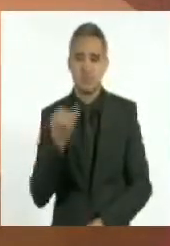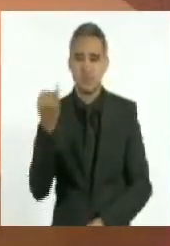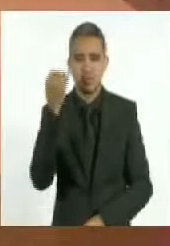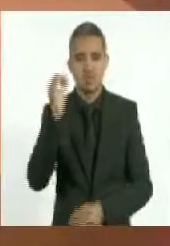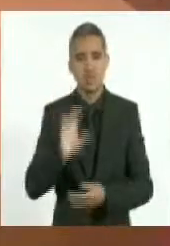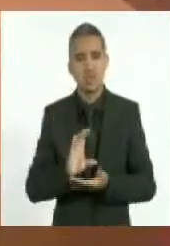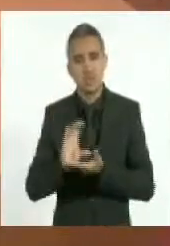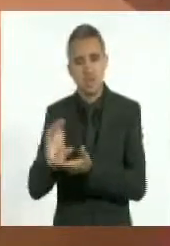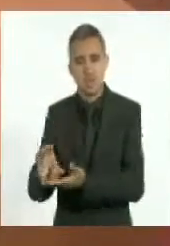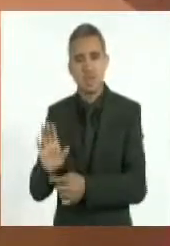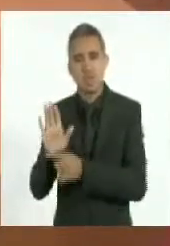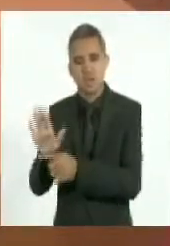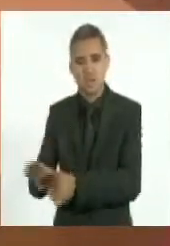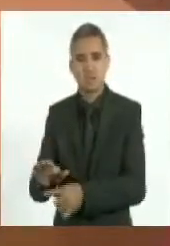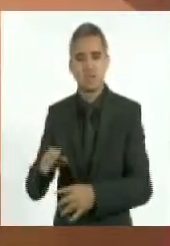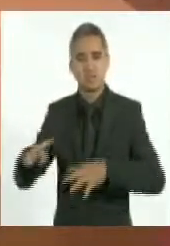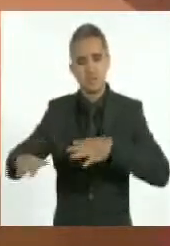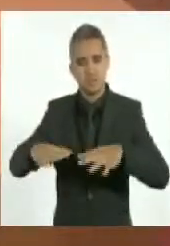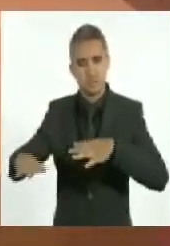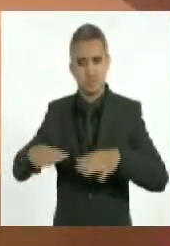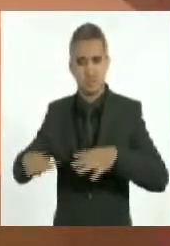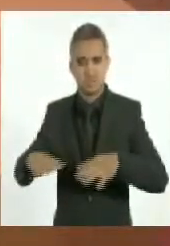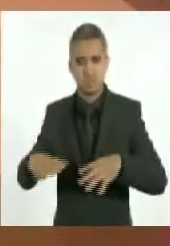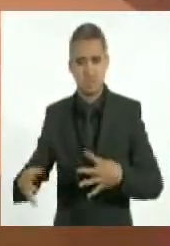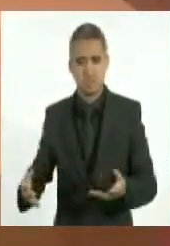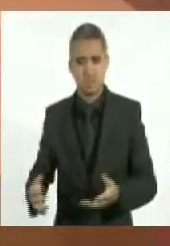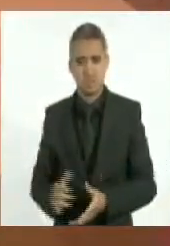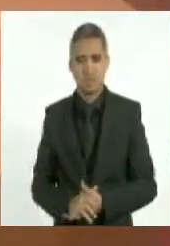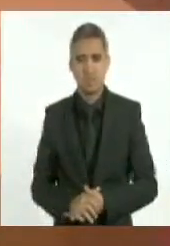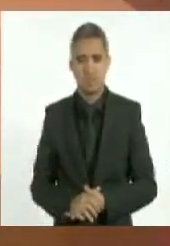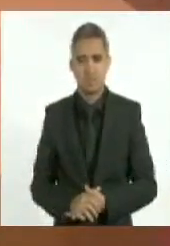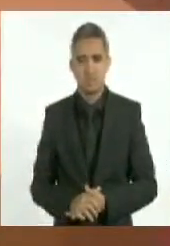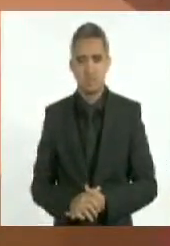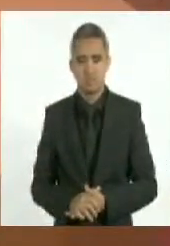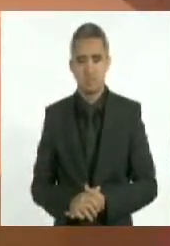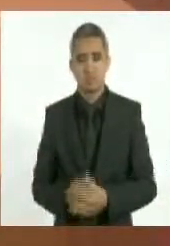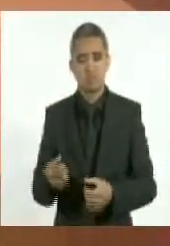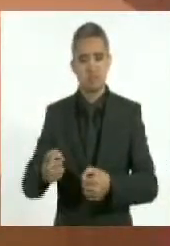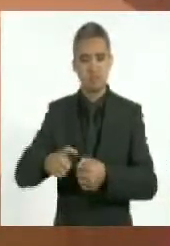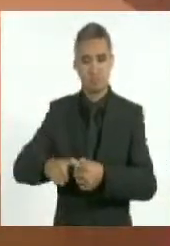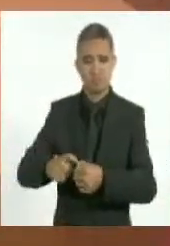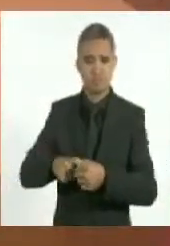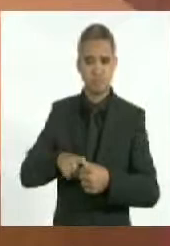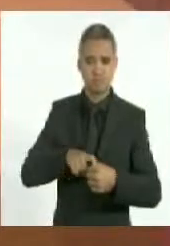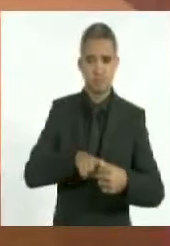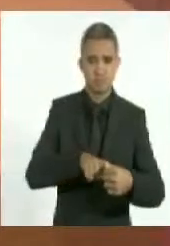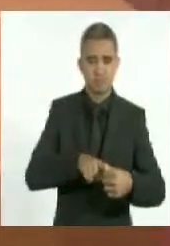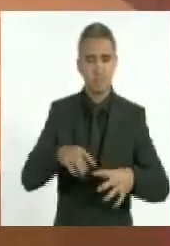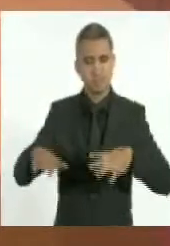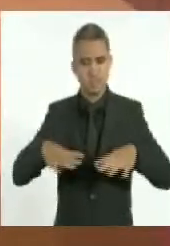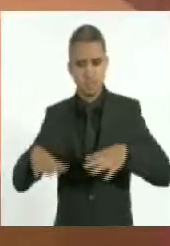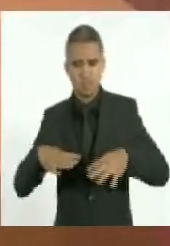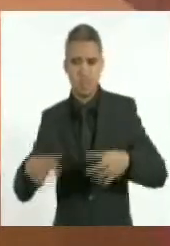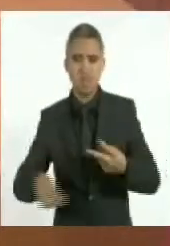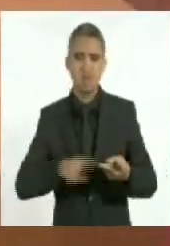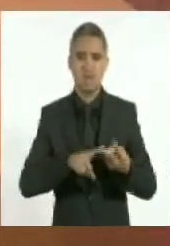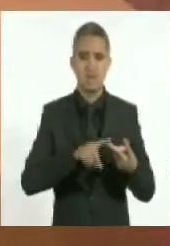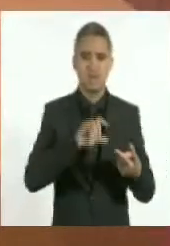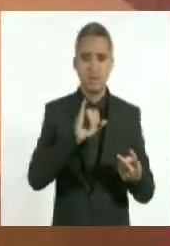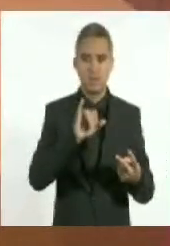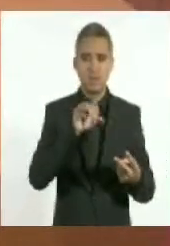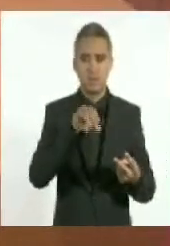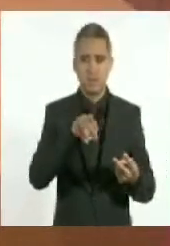Sampaio. Eu estou falando não é de pires na mão, eu estou falando de parceria. Tanto o Sampaio como a Imperatriz, que